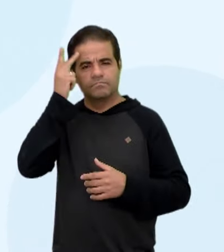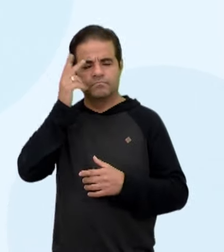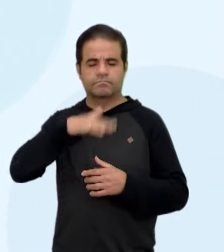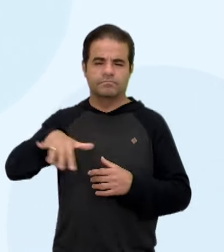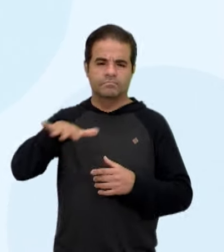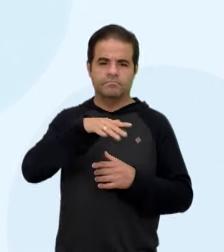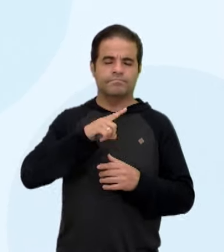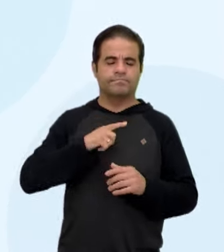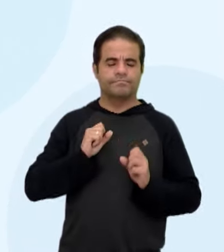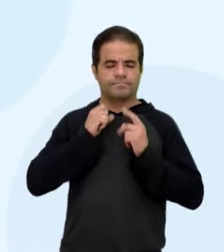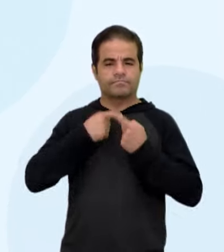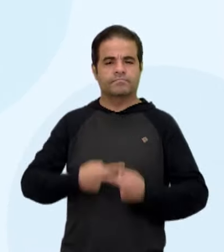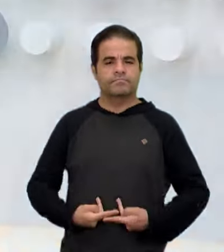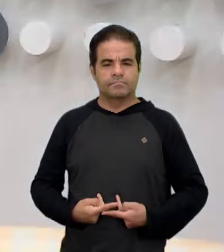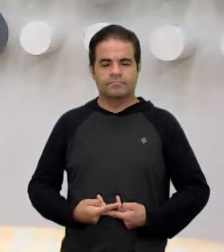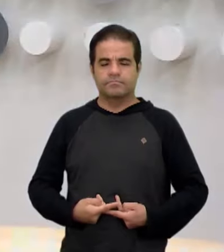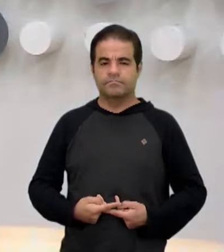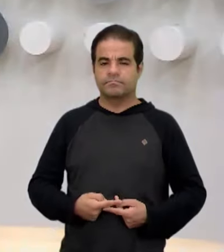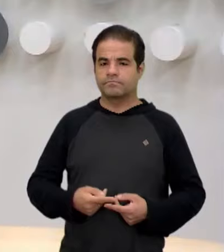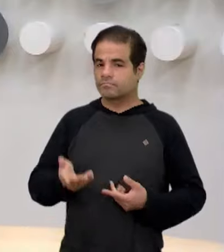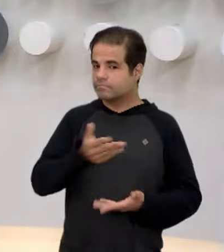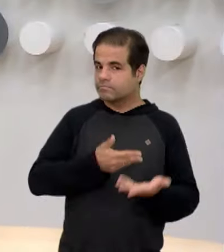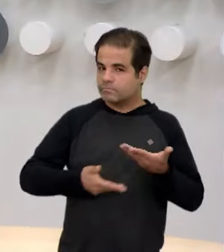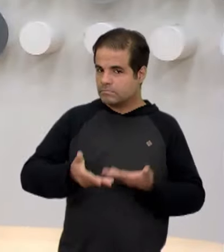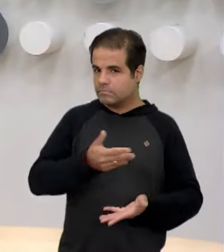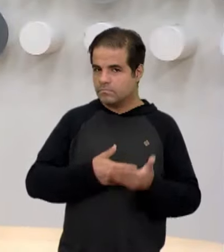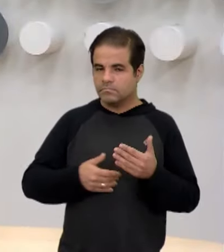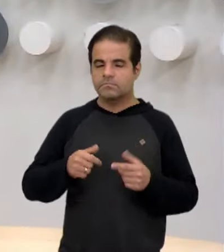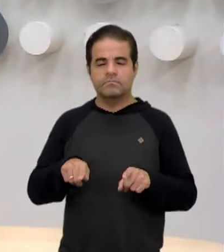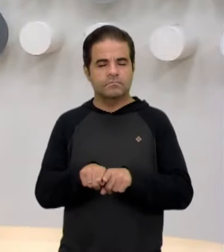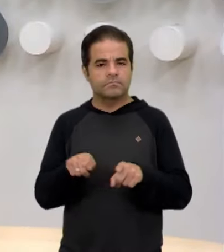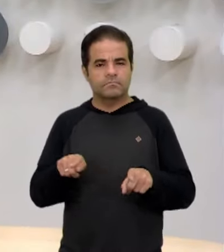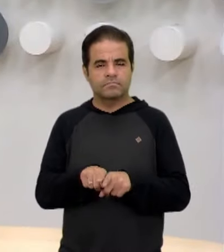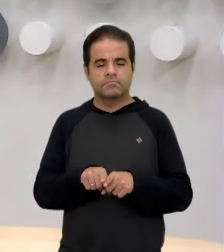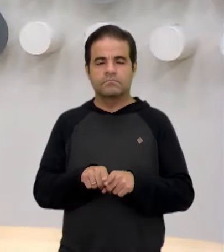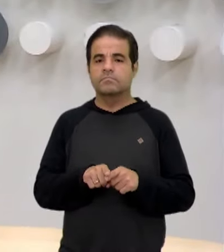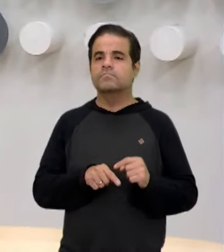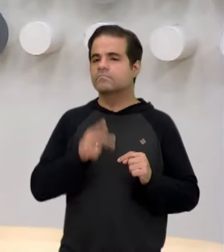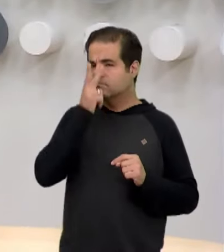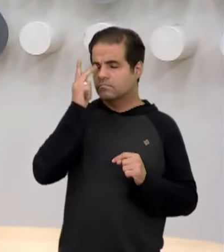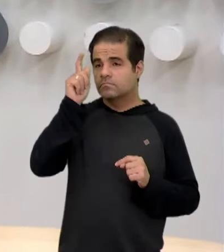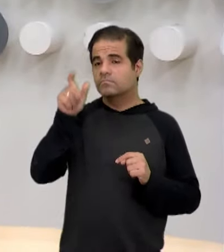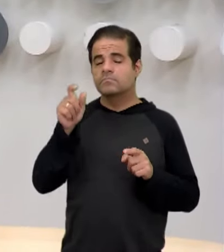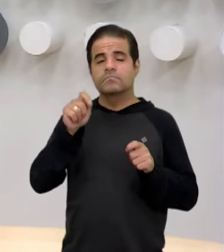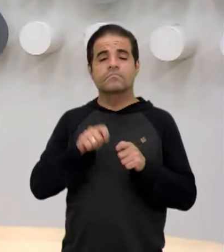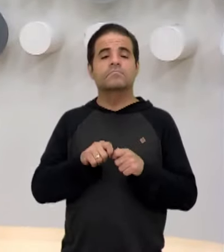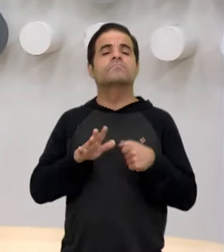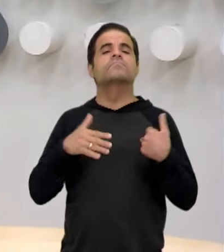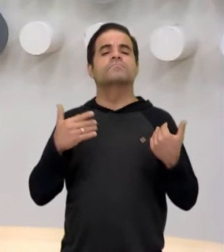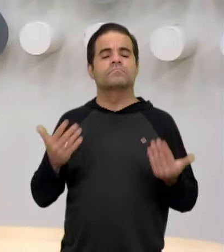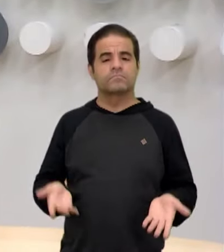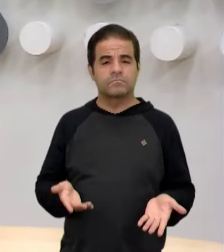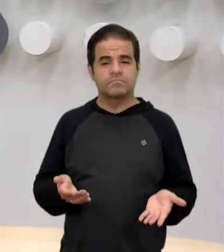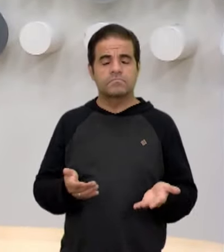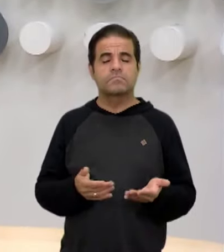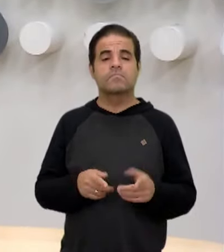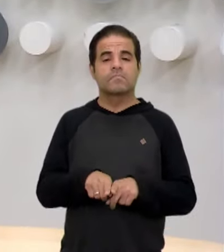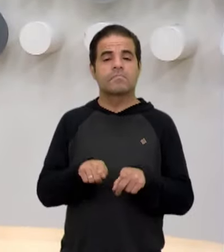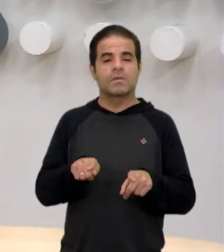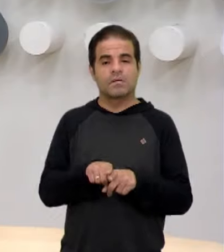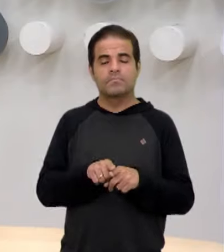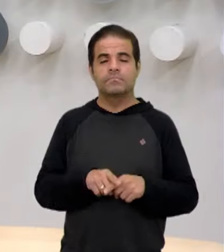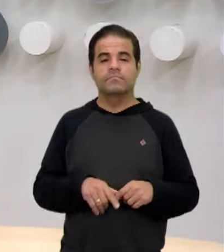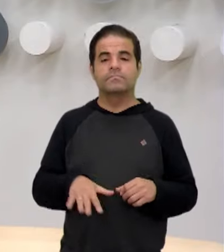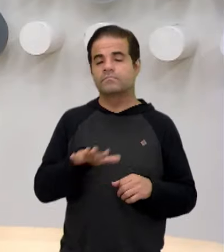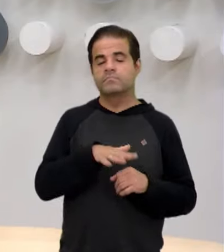ou humanos. Então, está relacionado à natureza e também o que o ser humano faz na natureza. E também, lá na